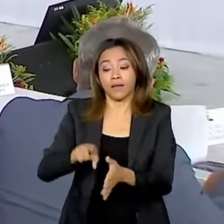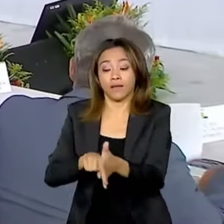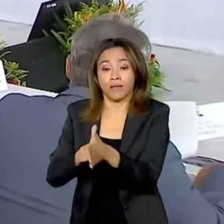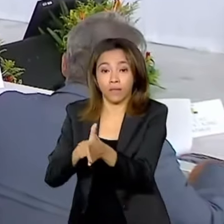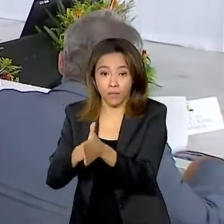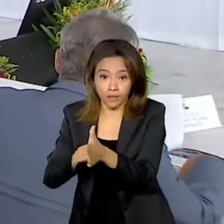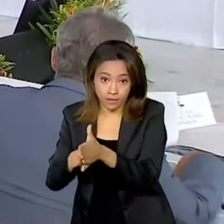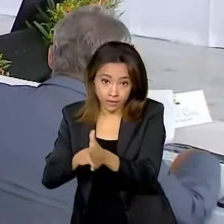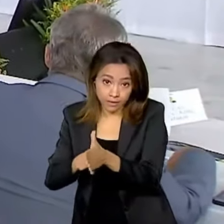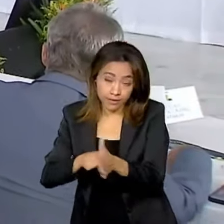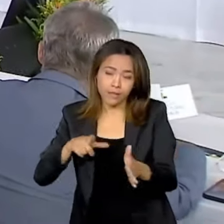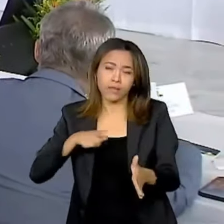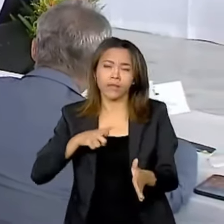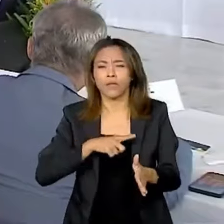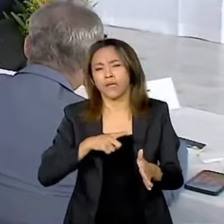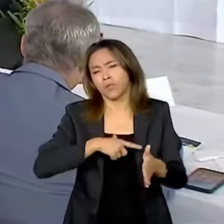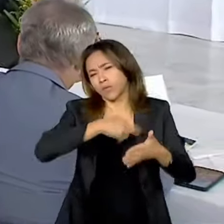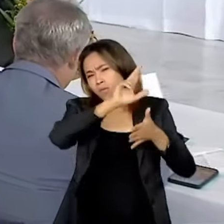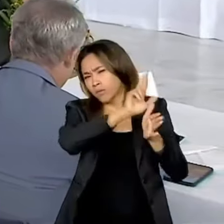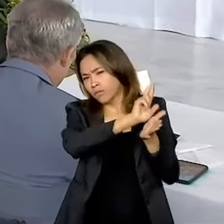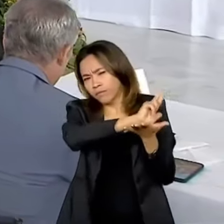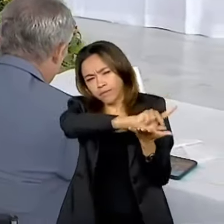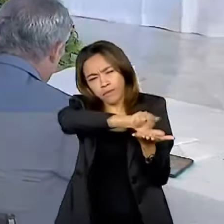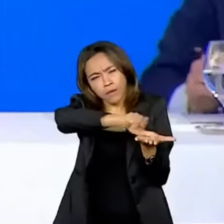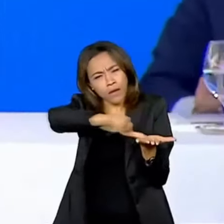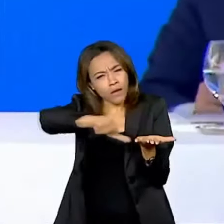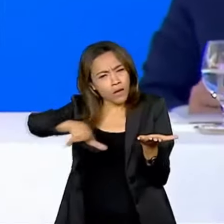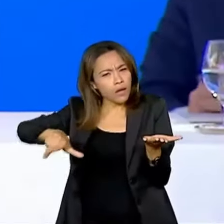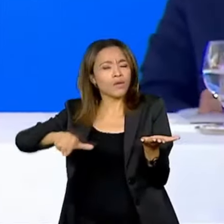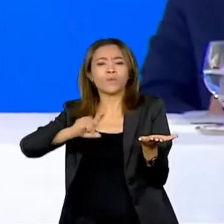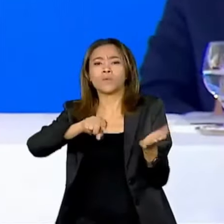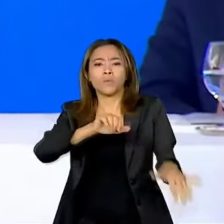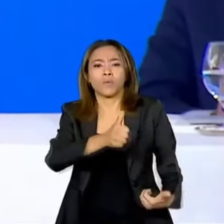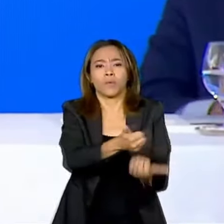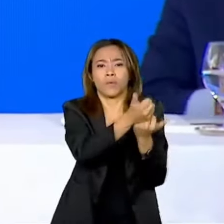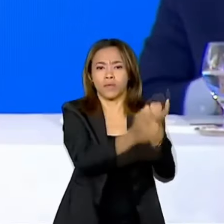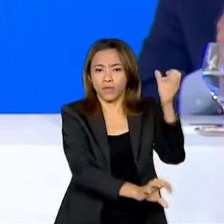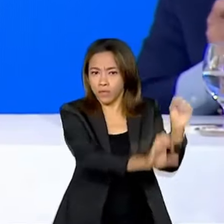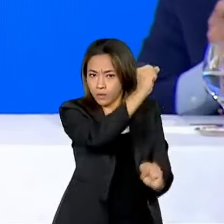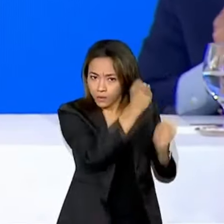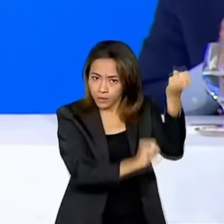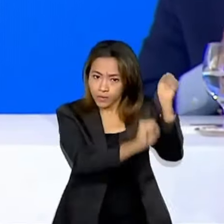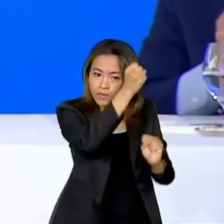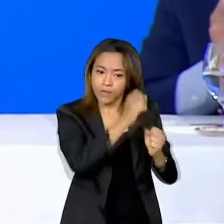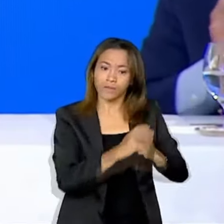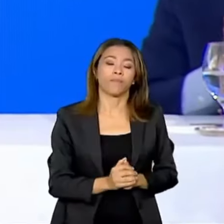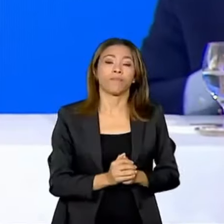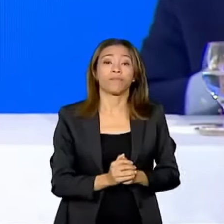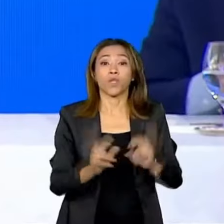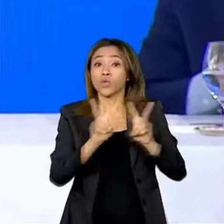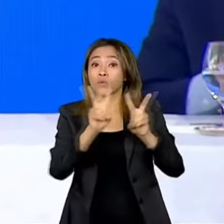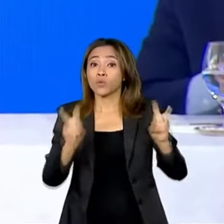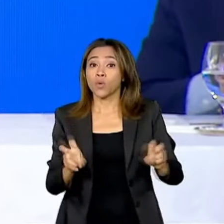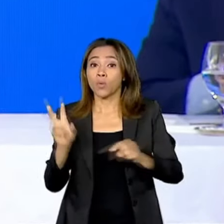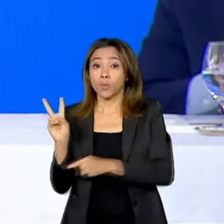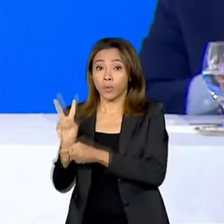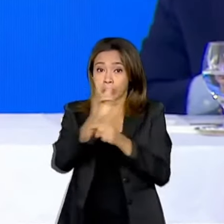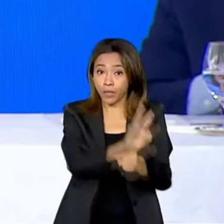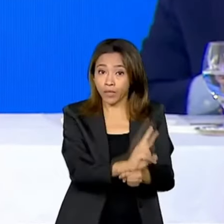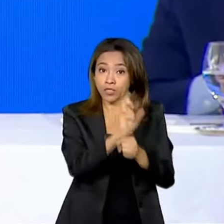nós temos um conjunto aí de recursos para a indústria. Paulo Clias, doutor em economia e especialista